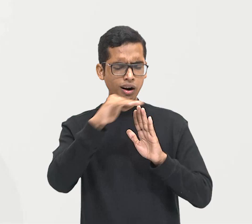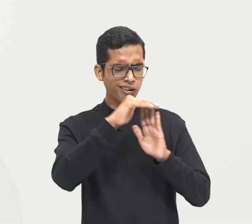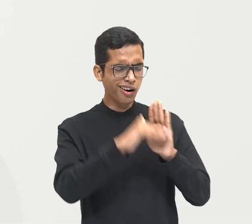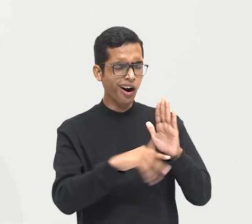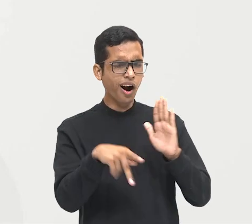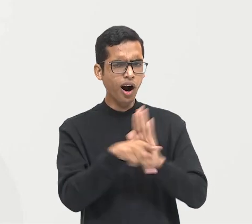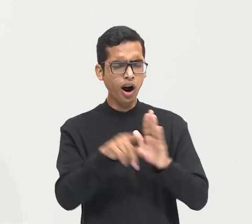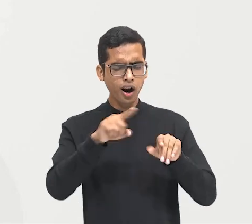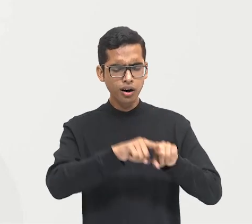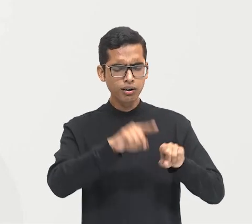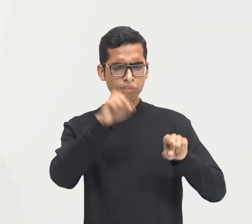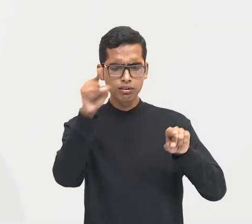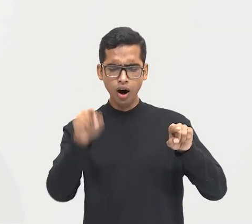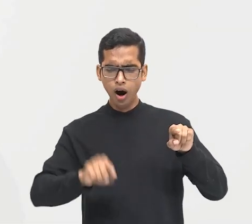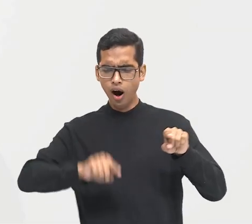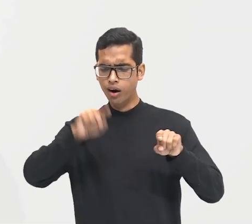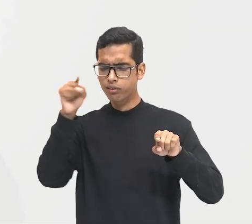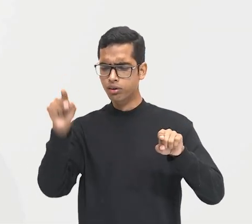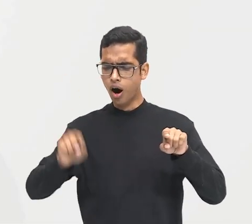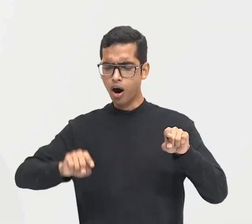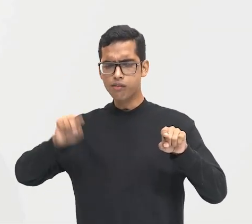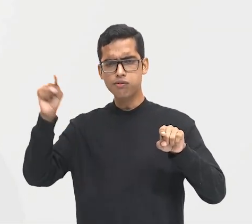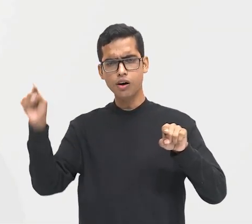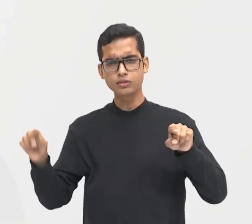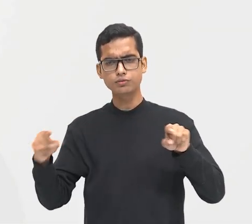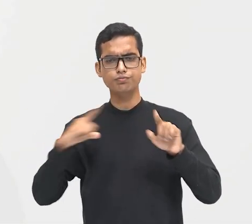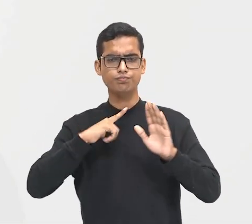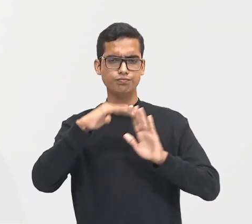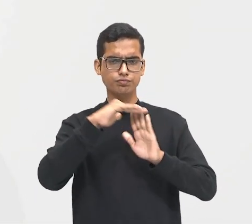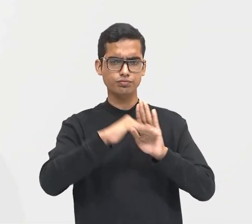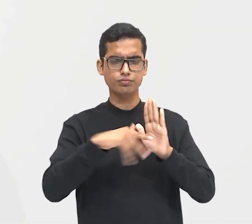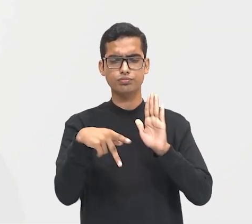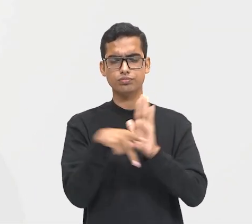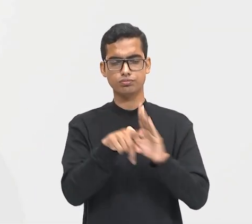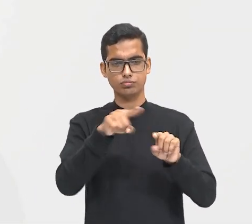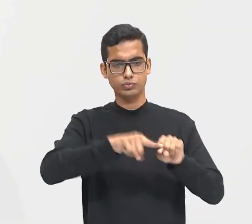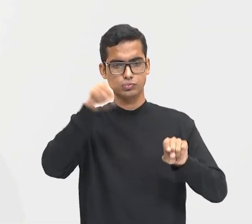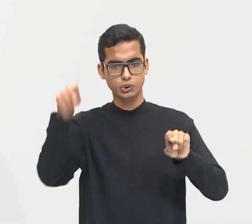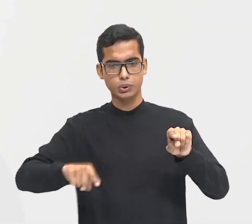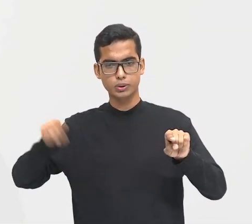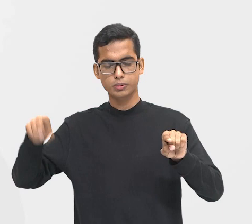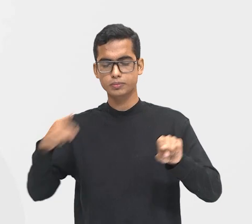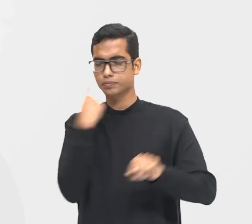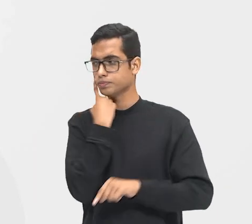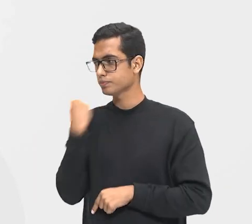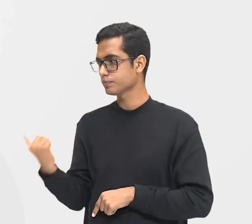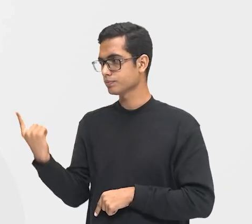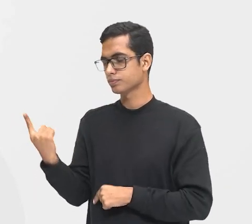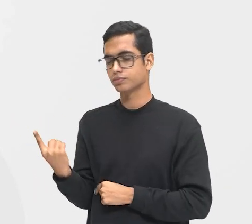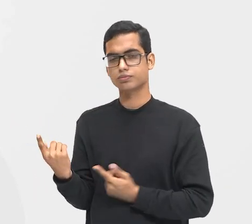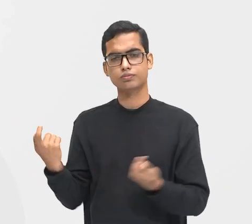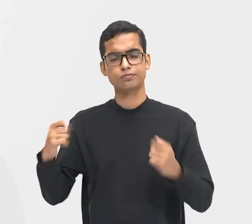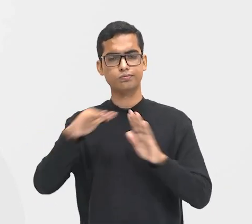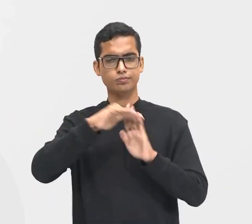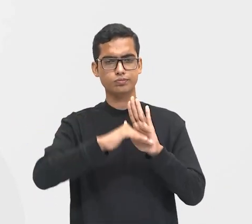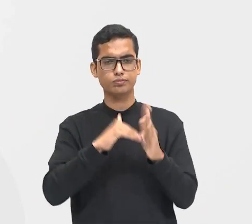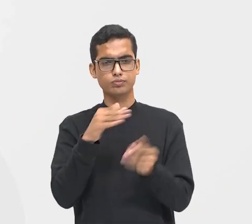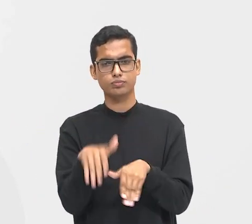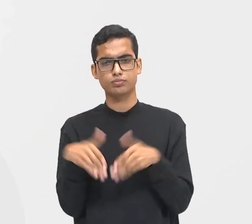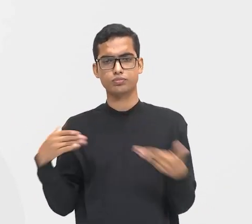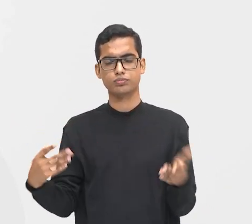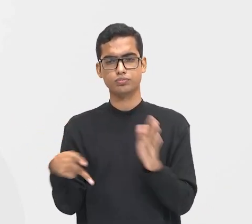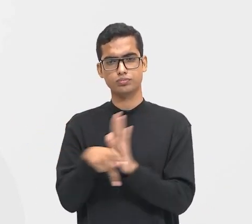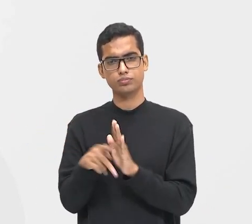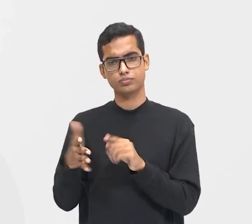classificar as ondas, né? Na nossa próxima imagem a gente observa quanto à classificação das ondas. E essas ondas elas podem ser classificadas em